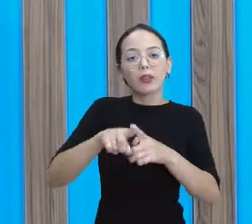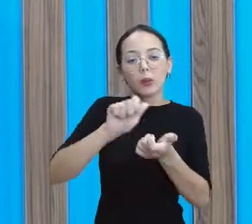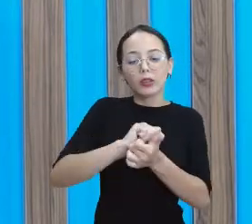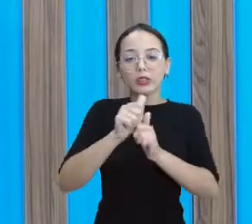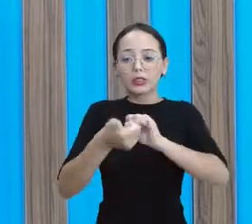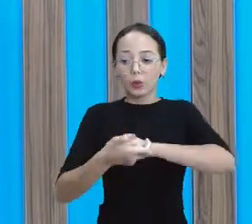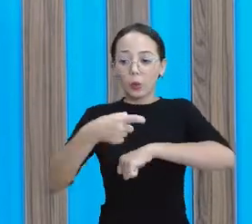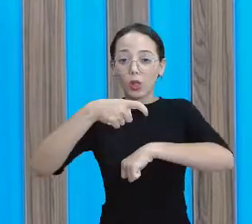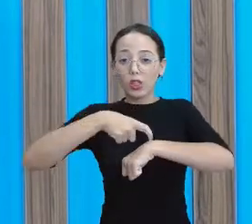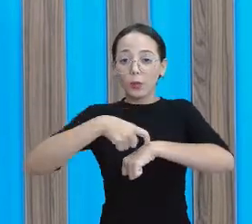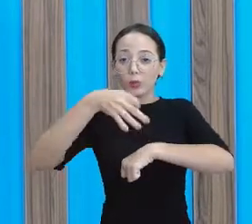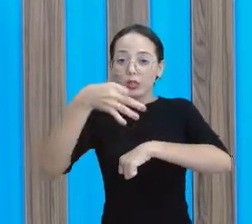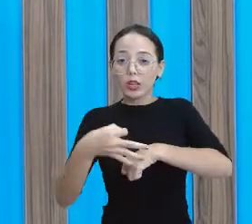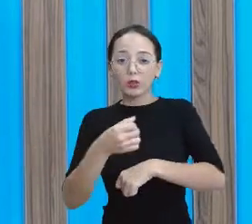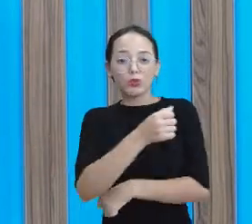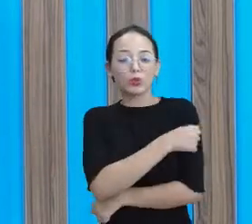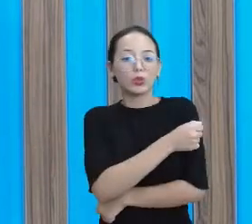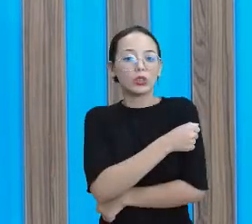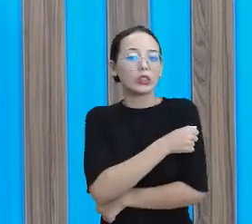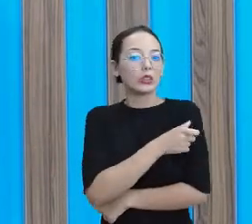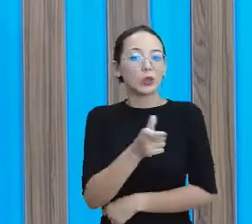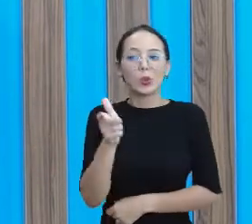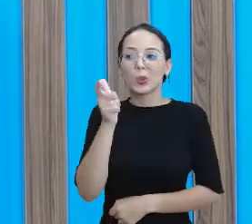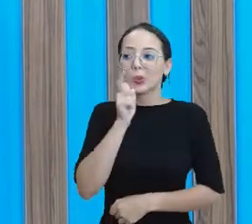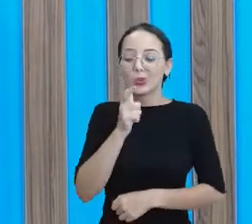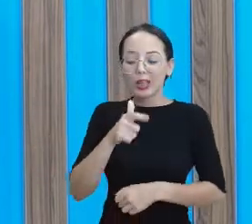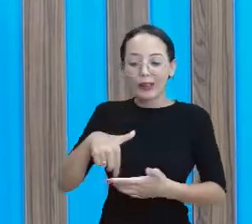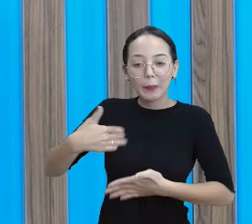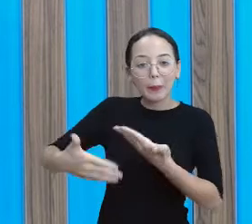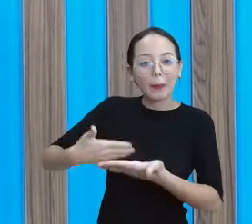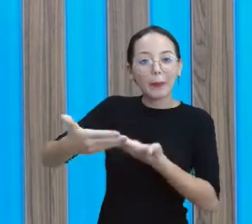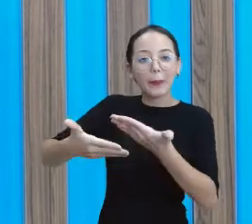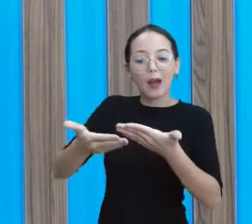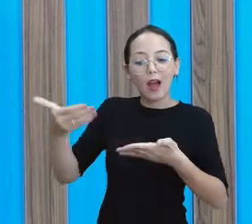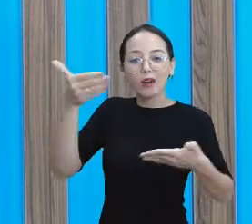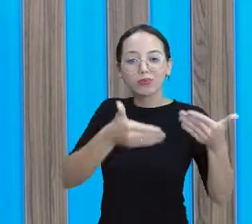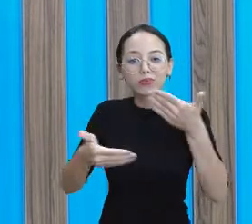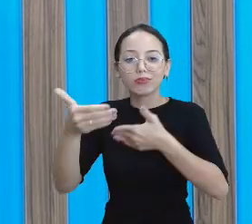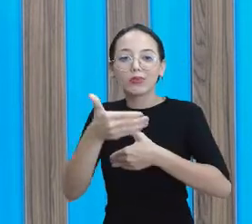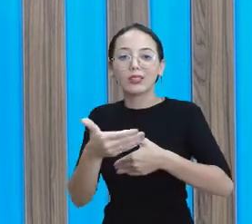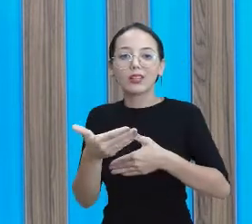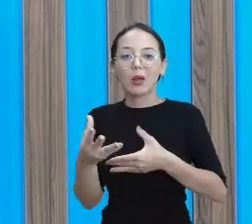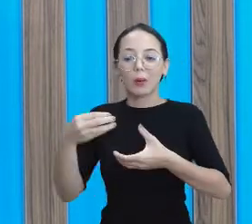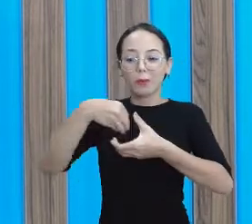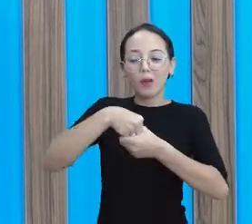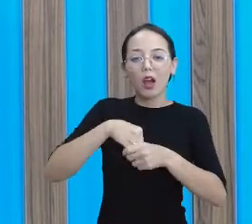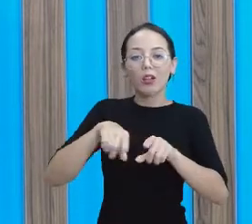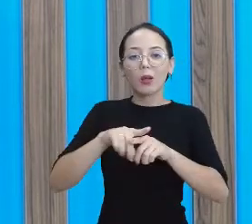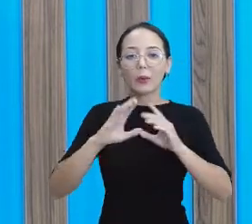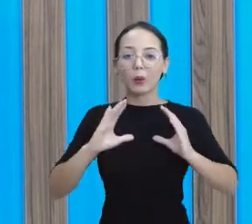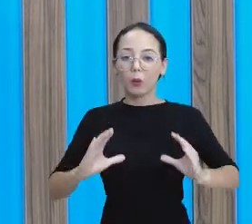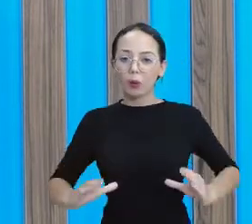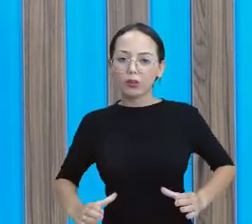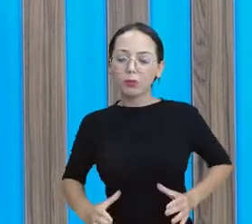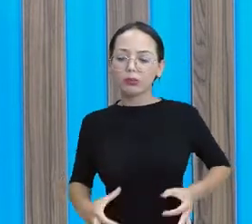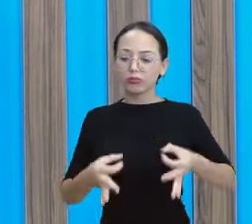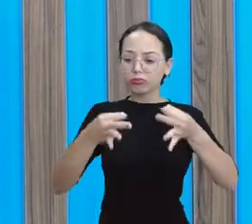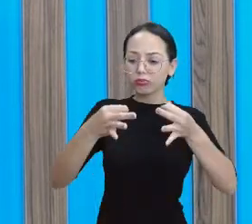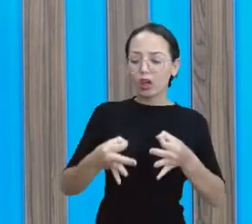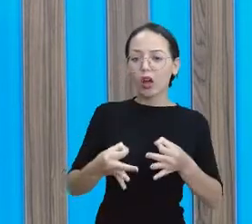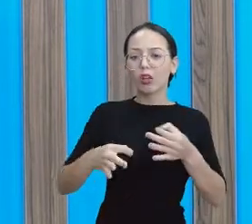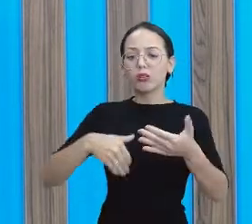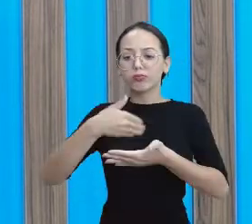de tempo, o estudante dá respostas muito importantes de participação, de comportamento adequado,